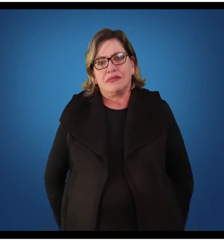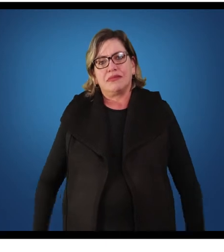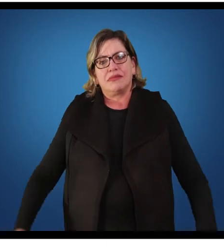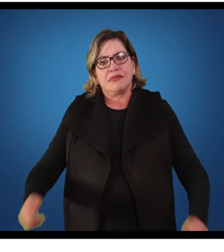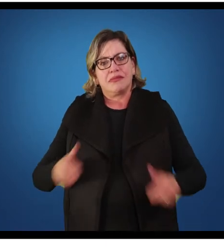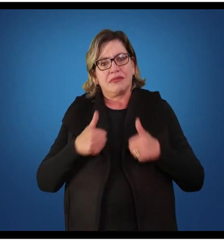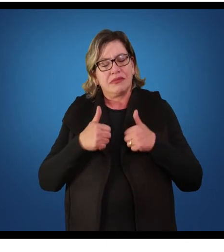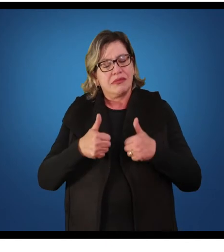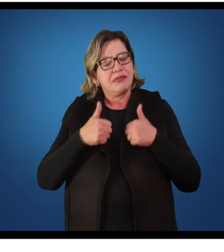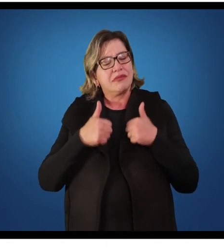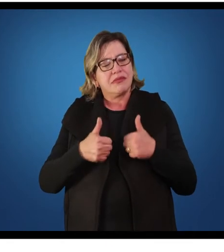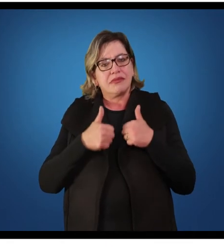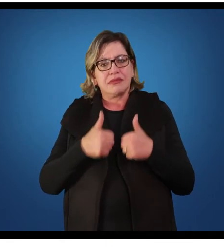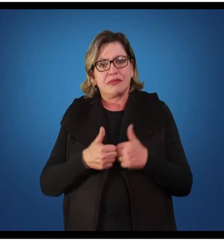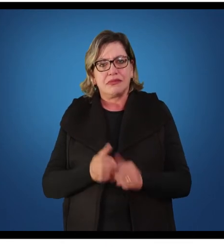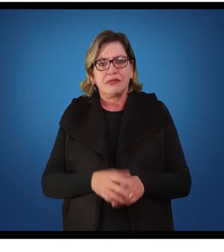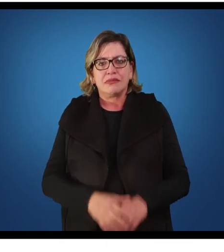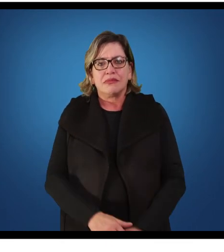Isso, muito bem.